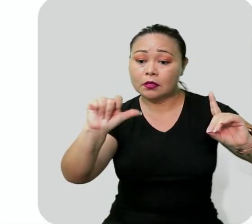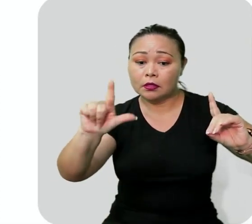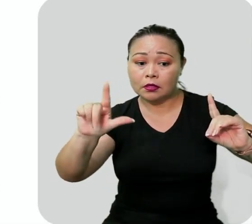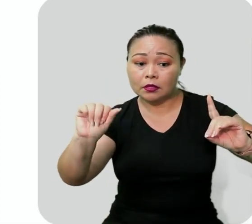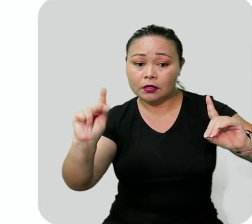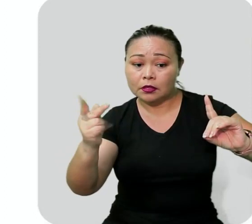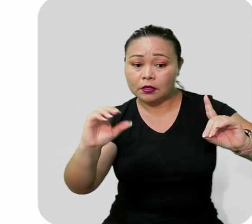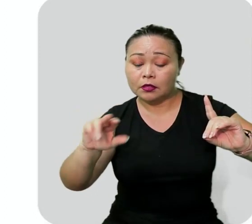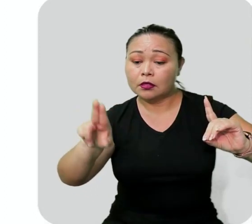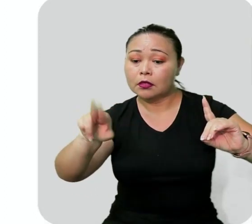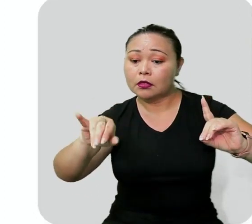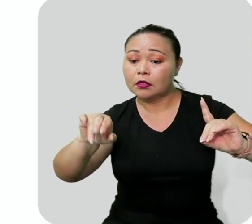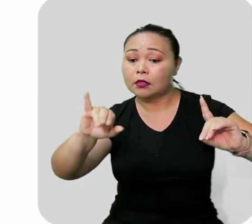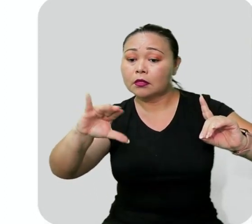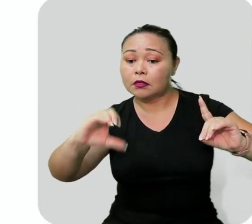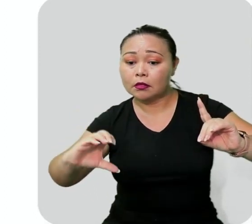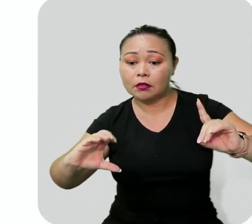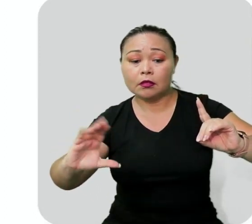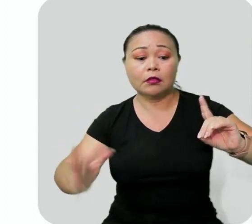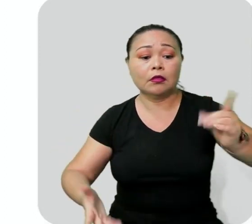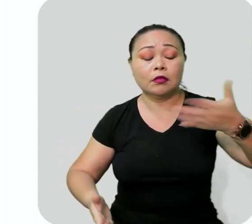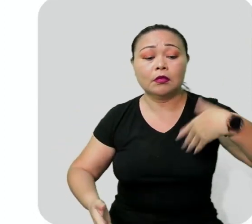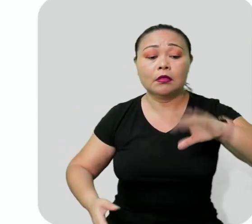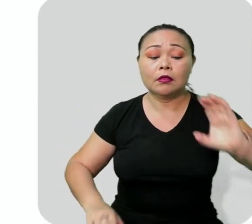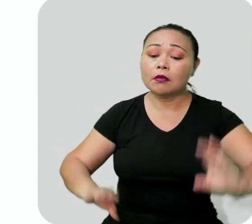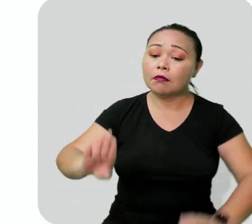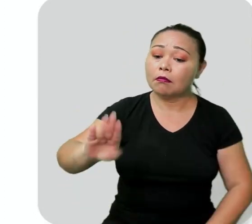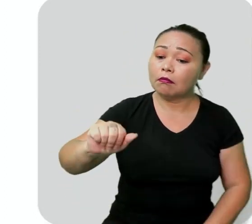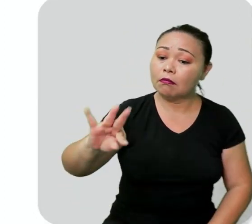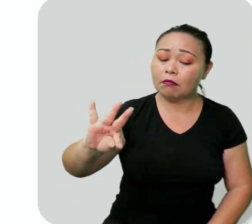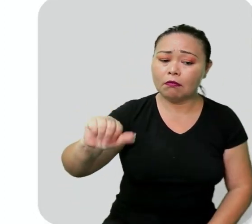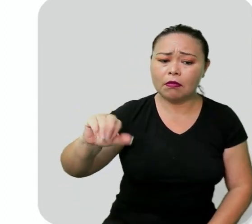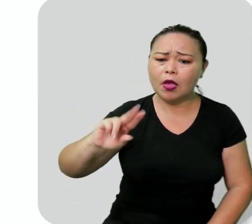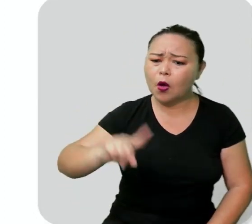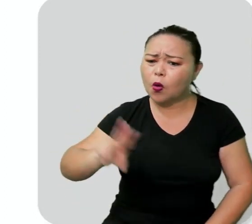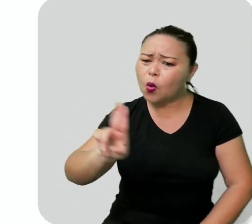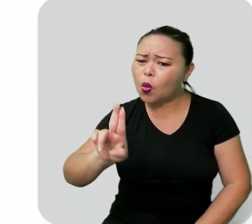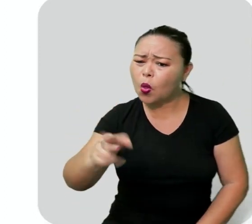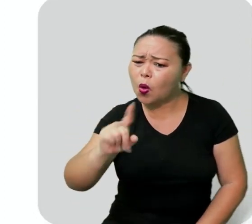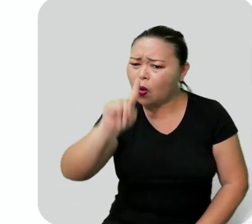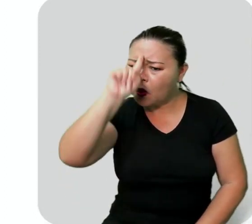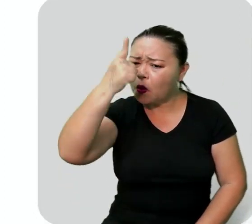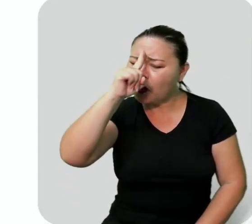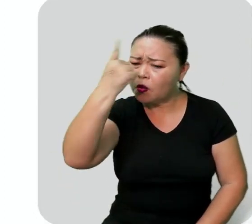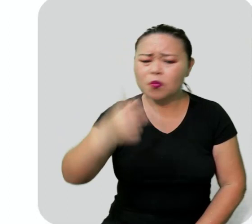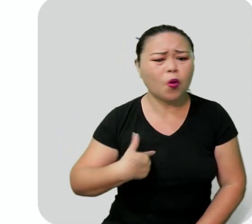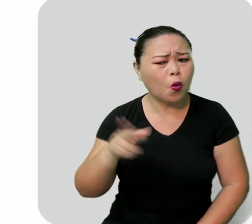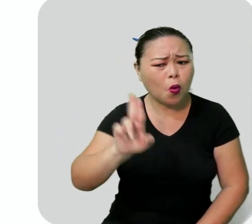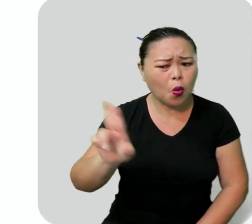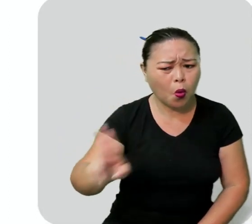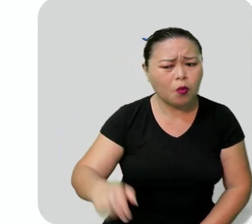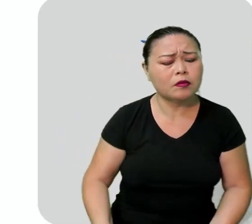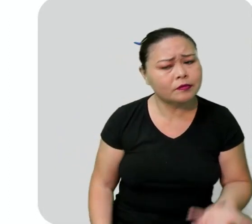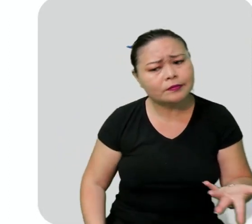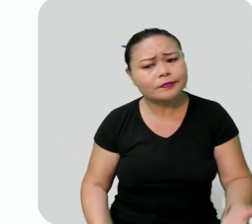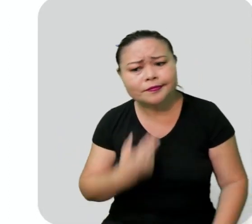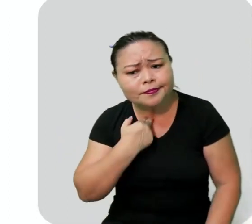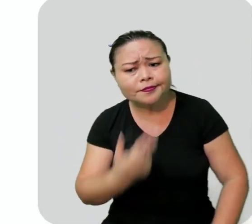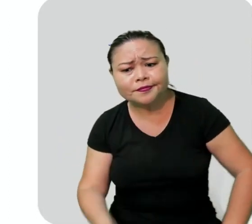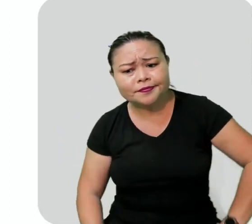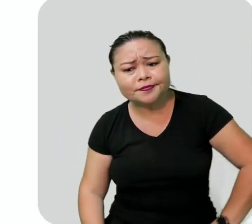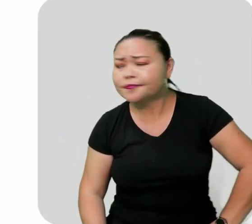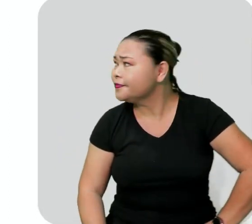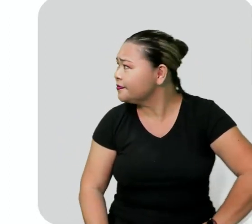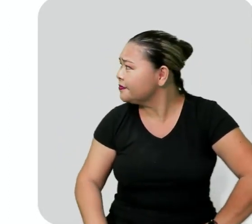Em Alaque-Unique. Ou em Batabi. Isso aqui é tudo inventado, bicho. Isso não existe. Isso não pode, né?